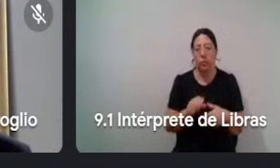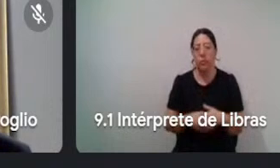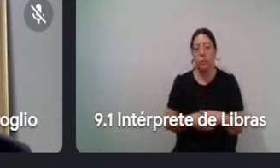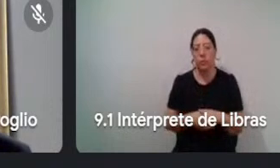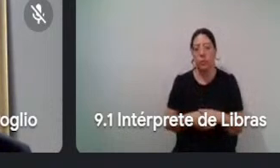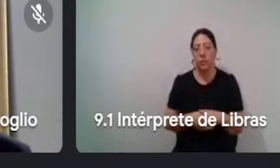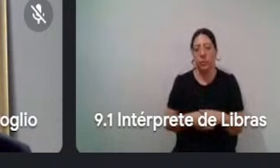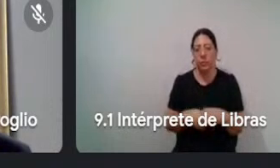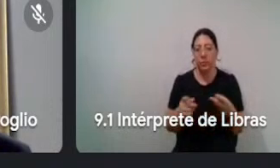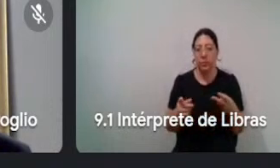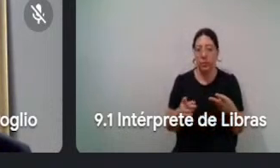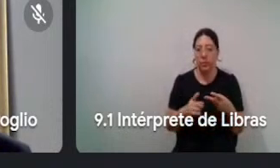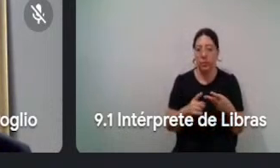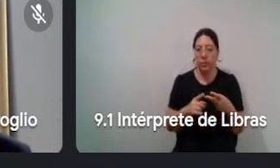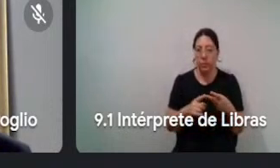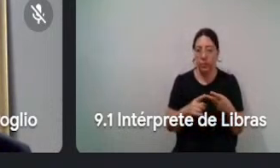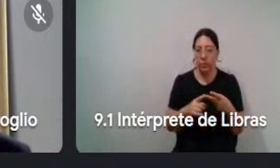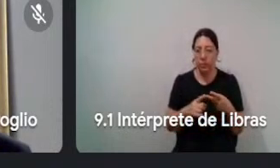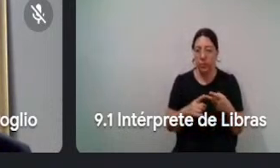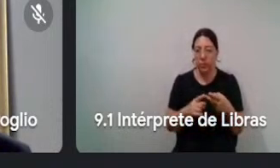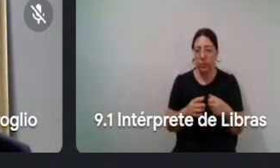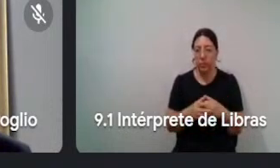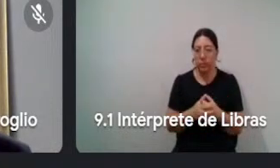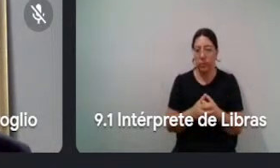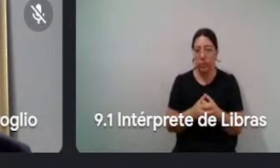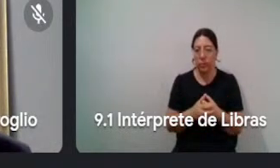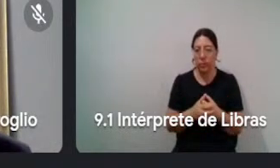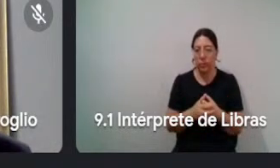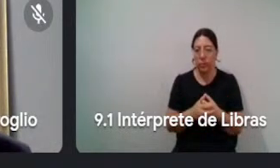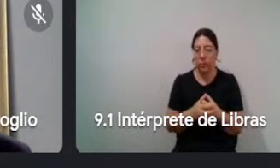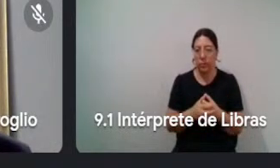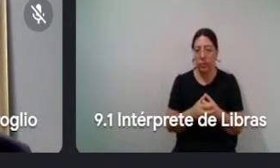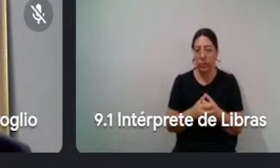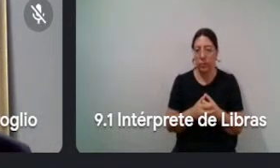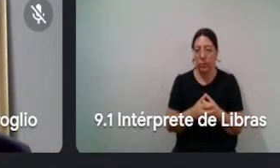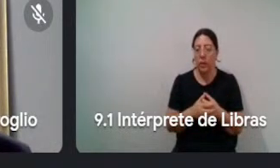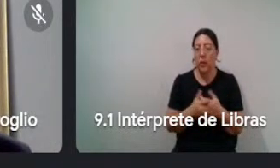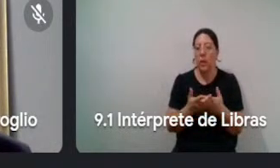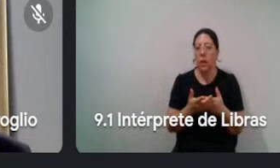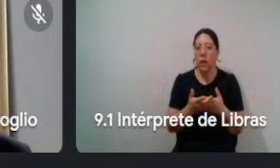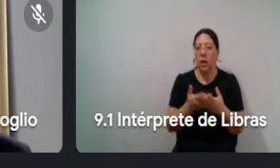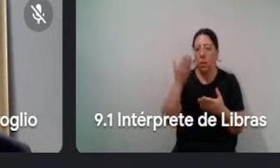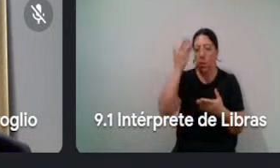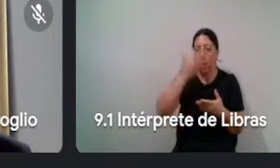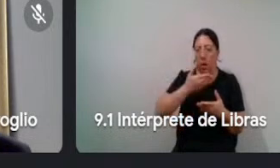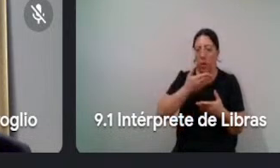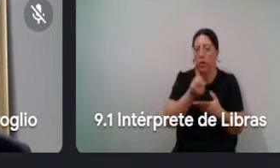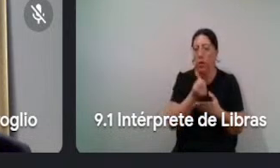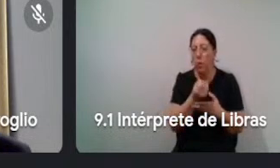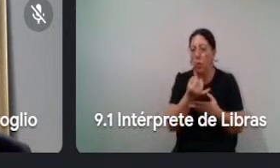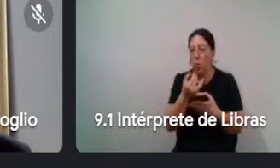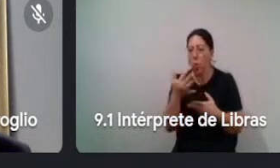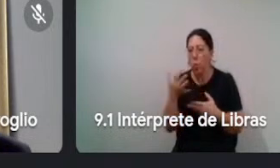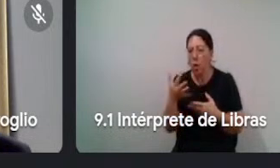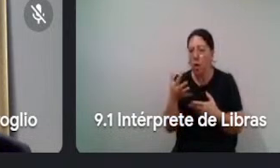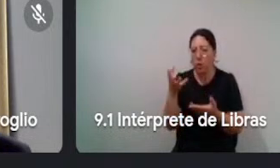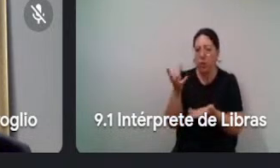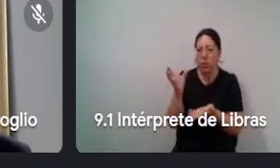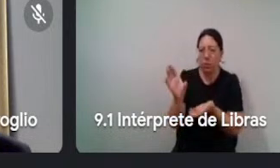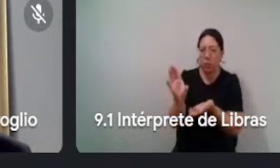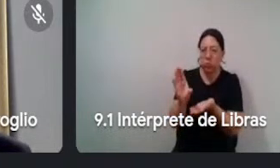As irregularidades. Omissão do registro de receitas e gastos